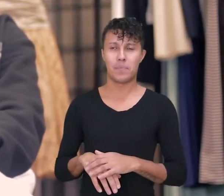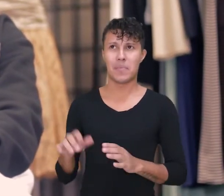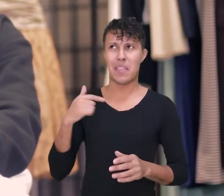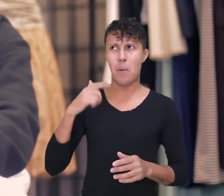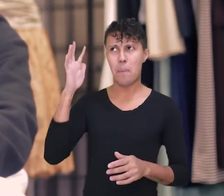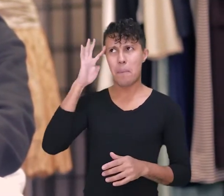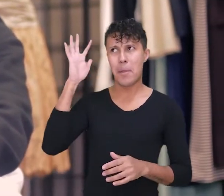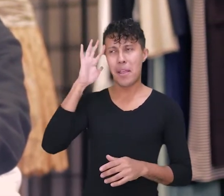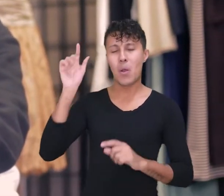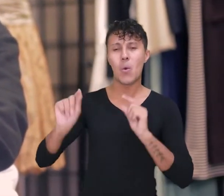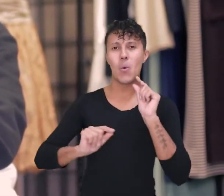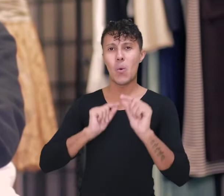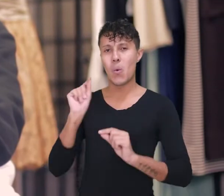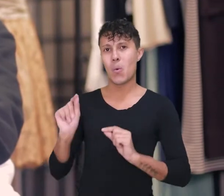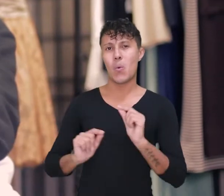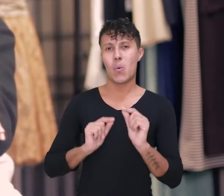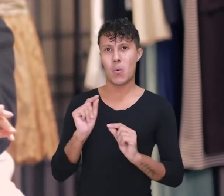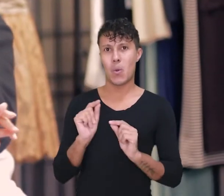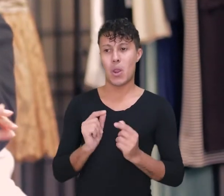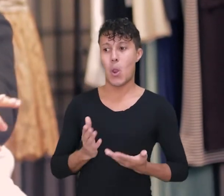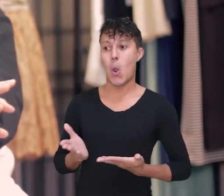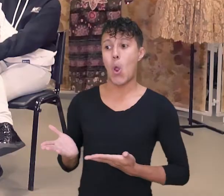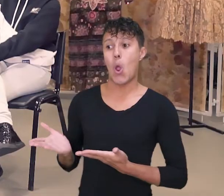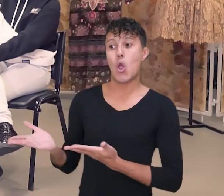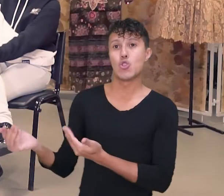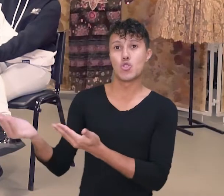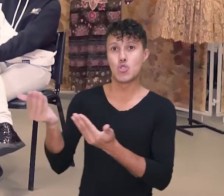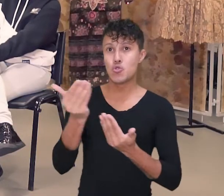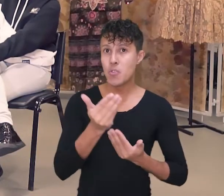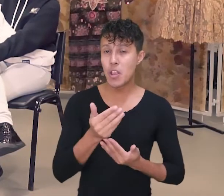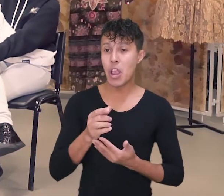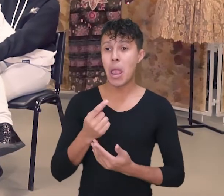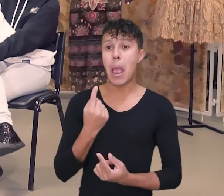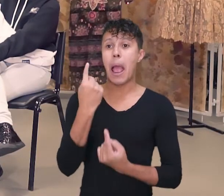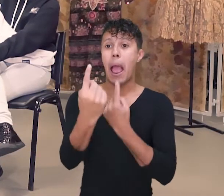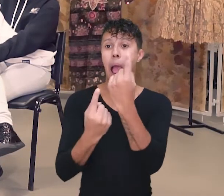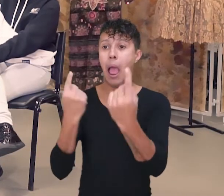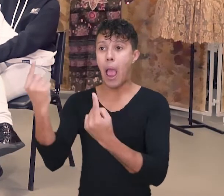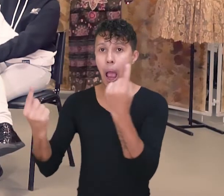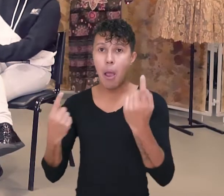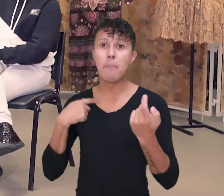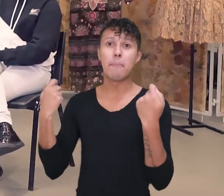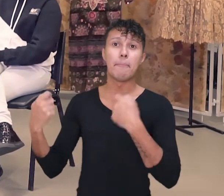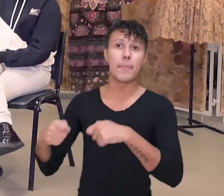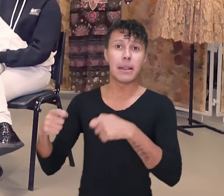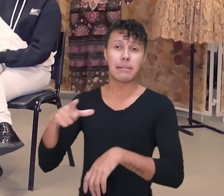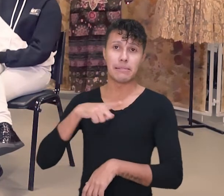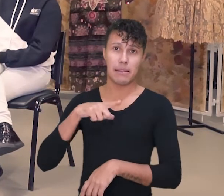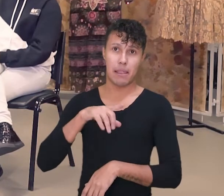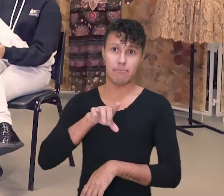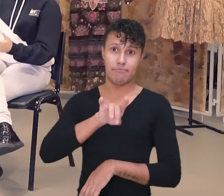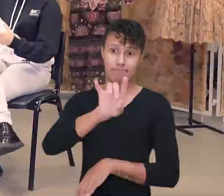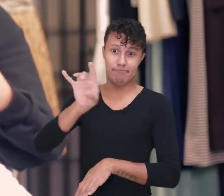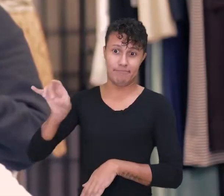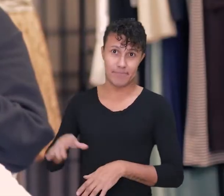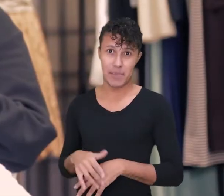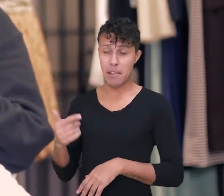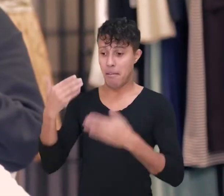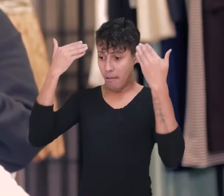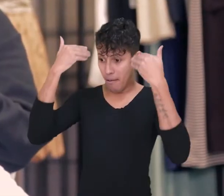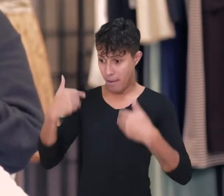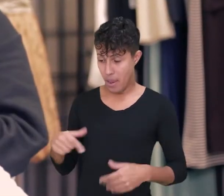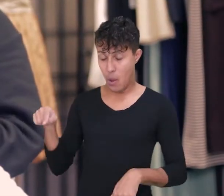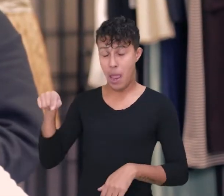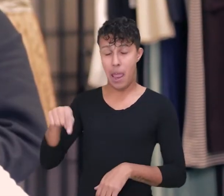estava pensando? Que eu acho que as juventudes, cada uma tem uma necessidade, sabe? Eu, como